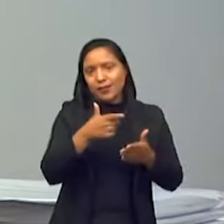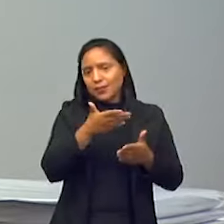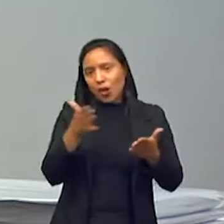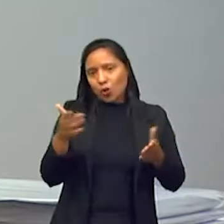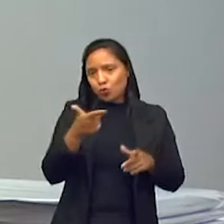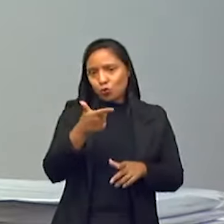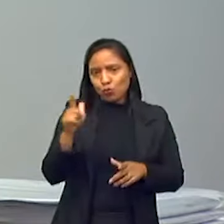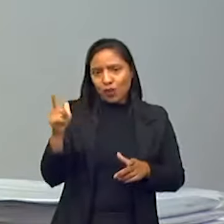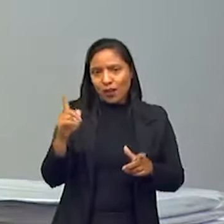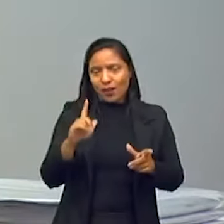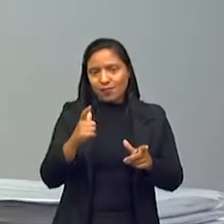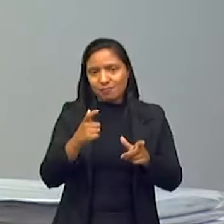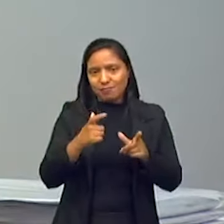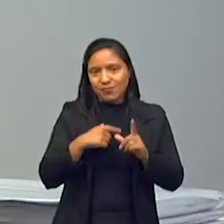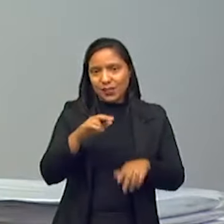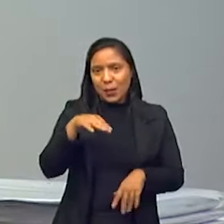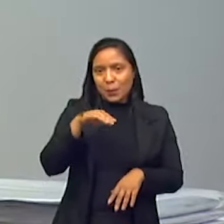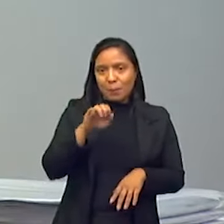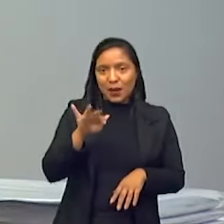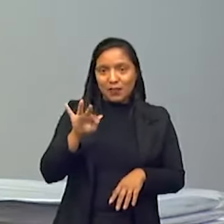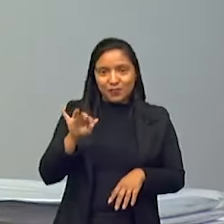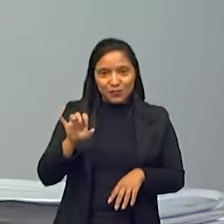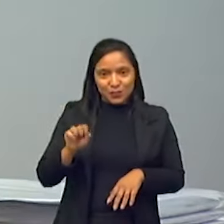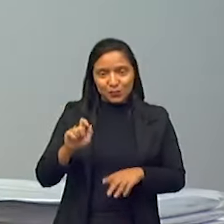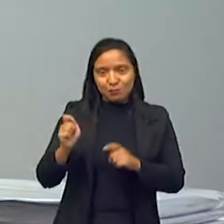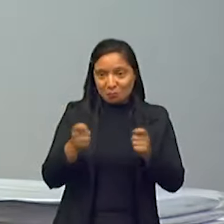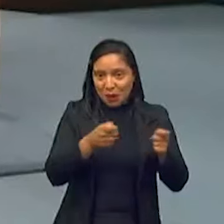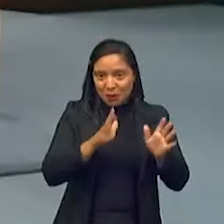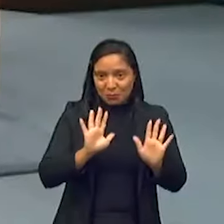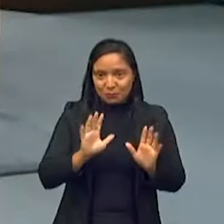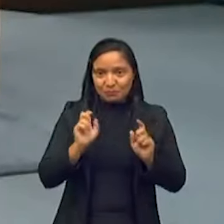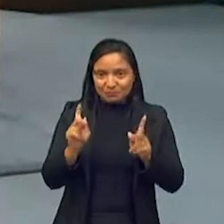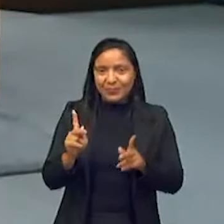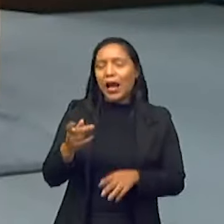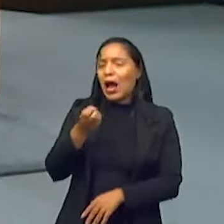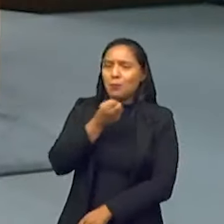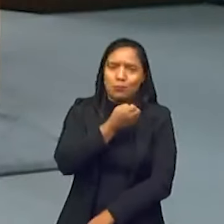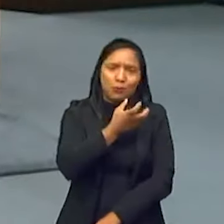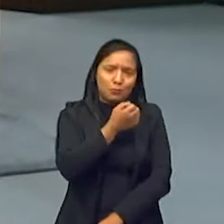conta vai continuar no Corinthians. Memphis Depay. Que bom, Vai. certo. Então,